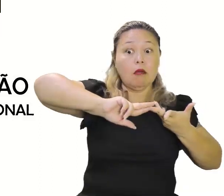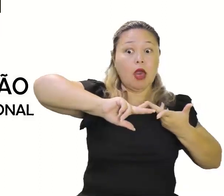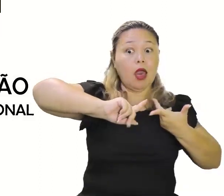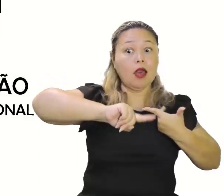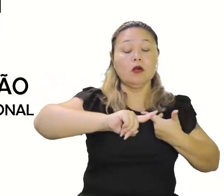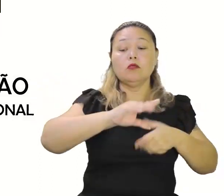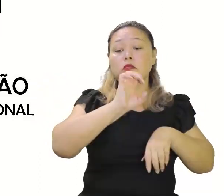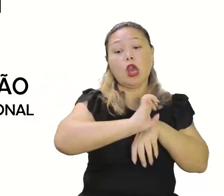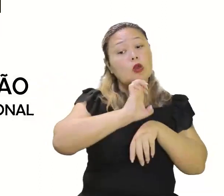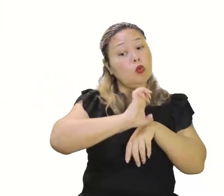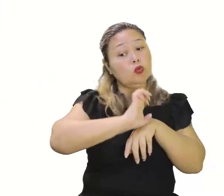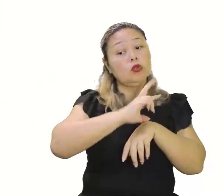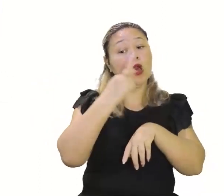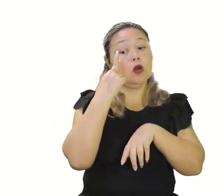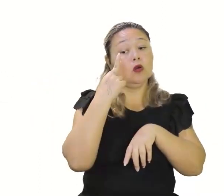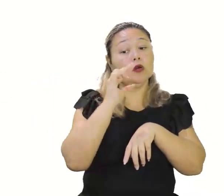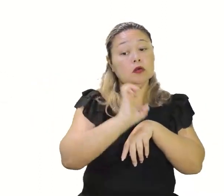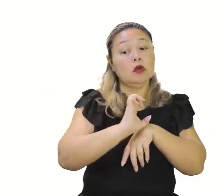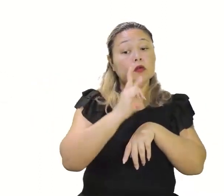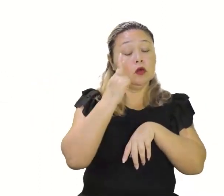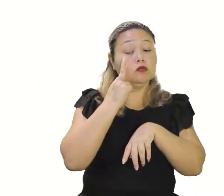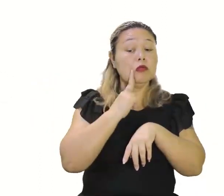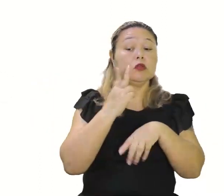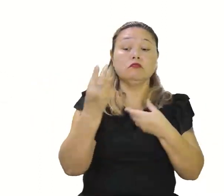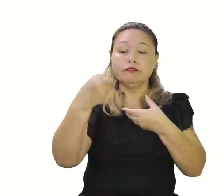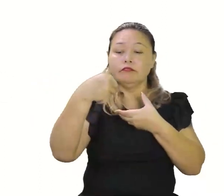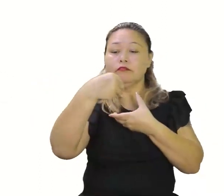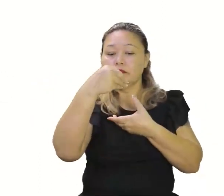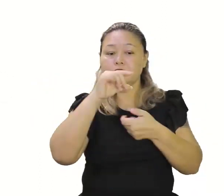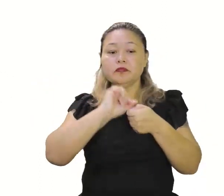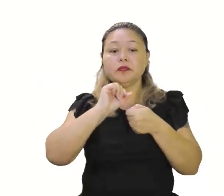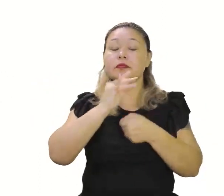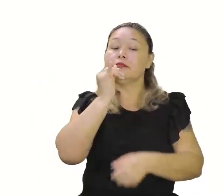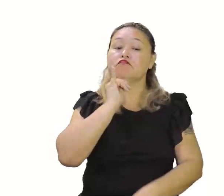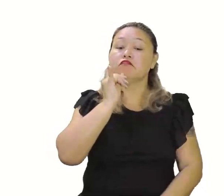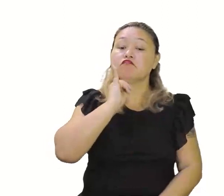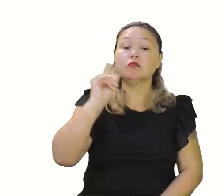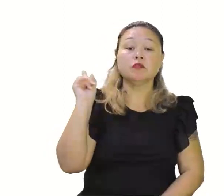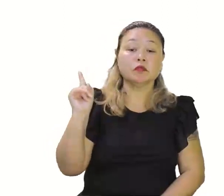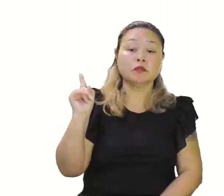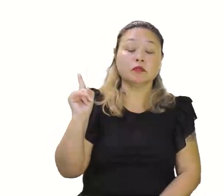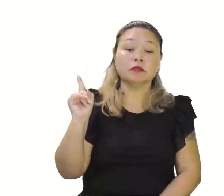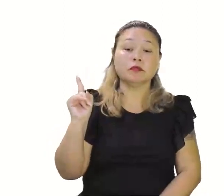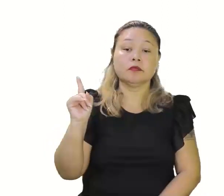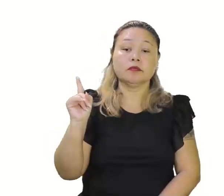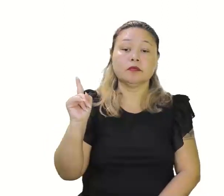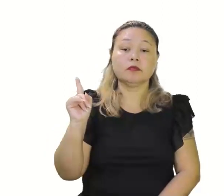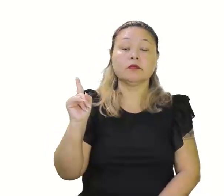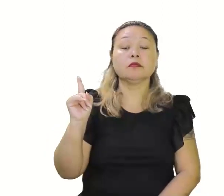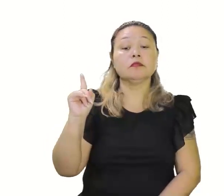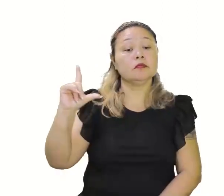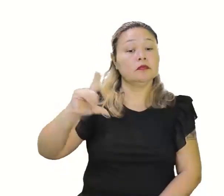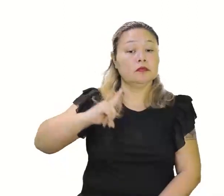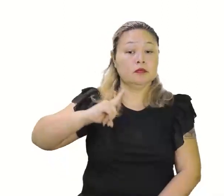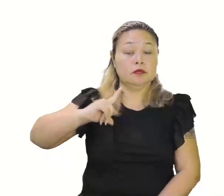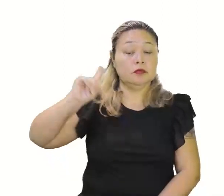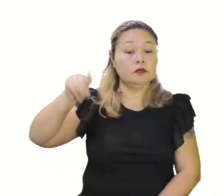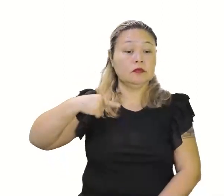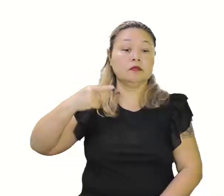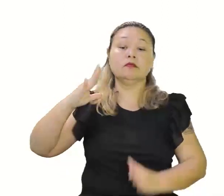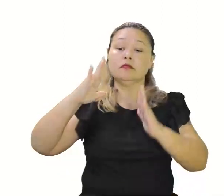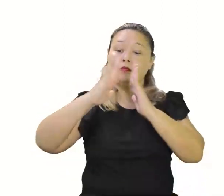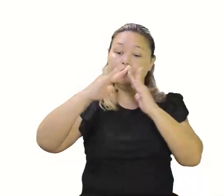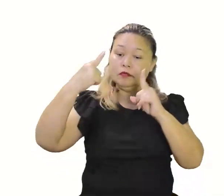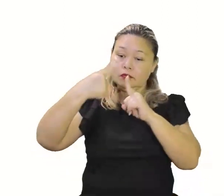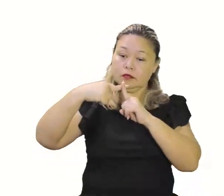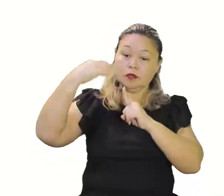de tudo um pouco. De tudo um pouco, né? E aí, olha aqui temos um exemplo prático disso. Por exemplo, né? Aqui nós temos a igrejinha de Santo